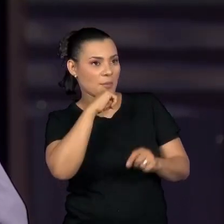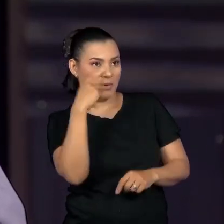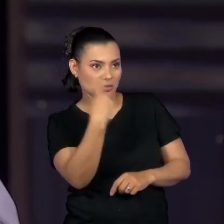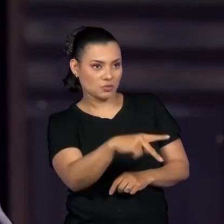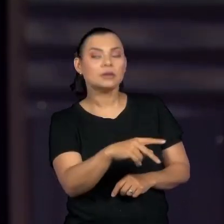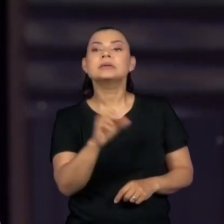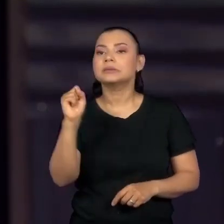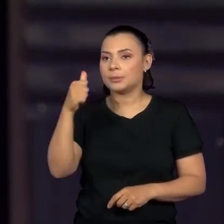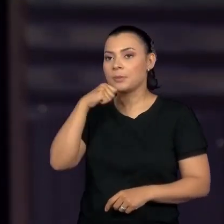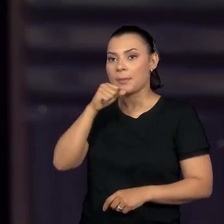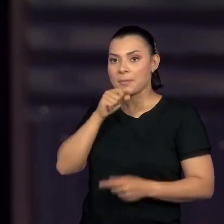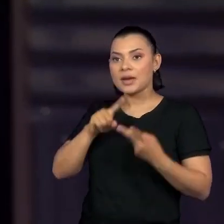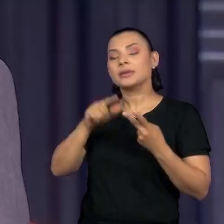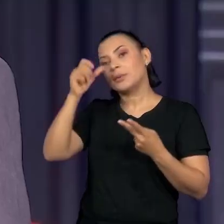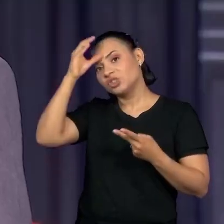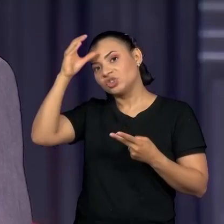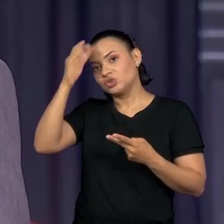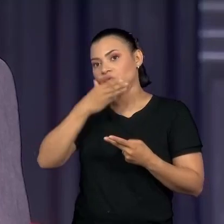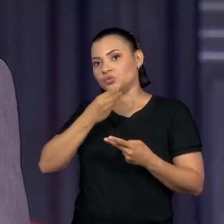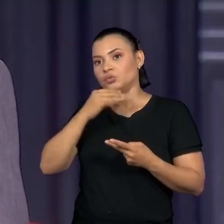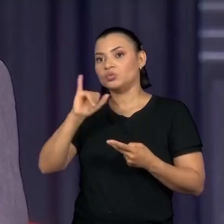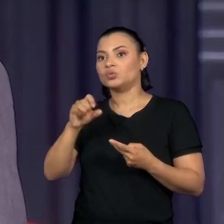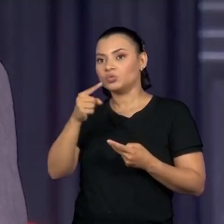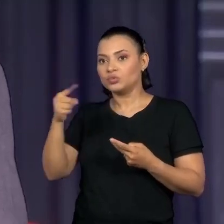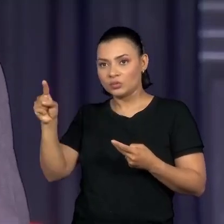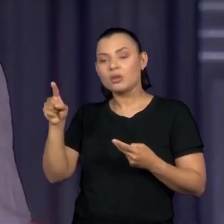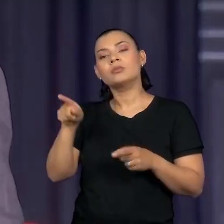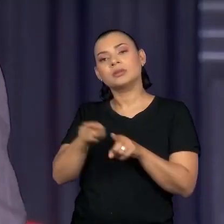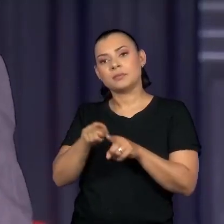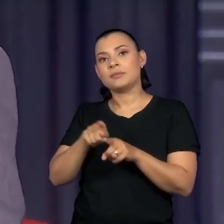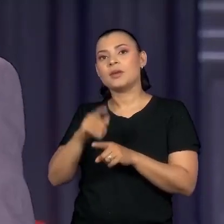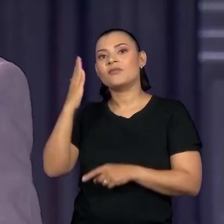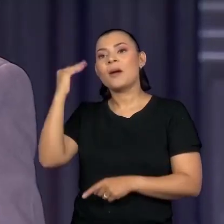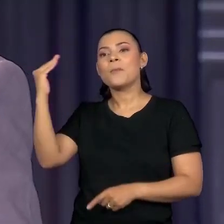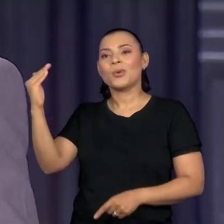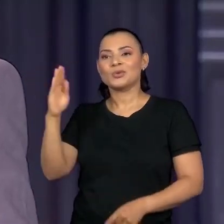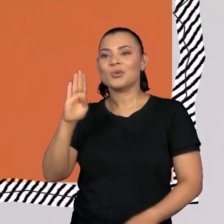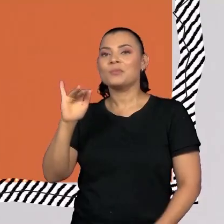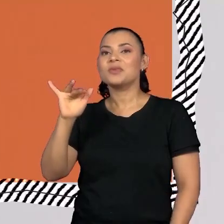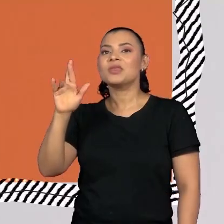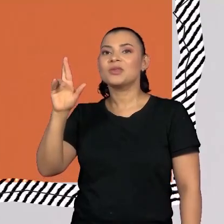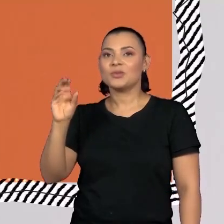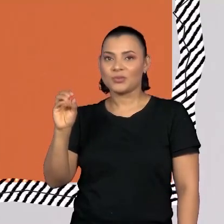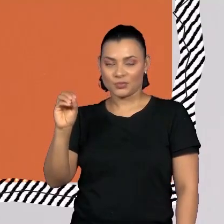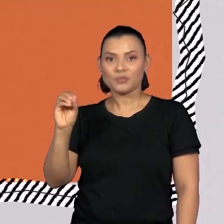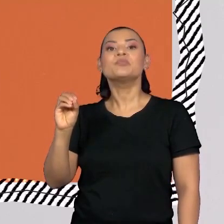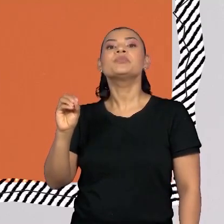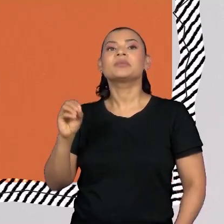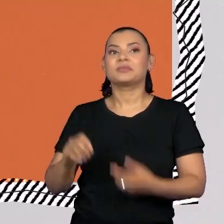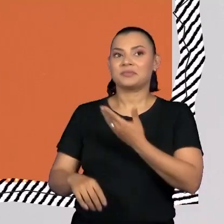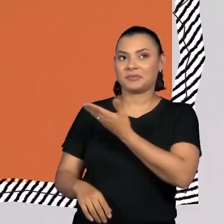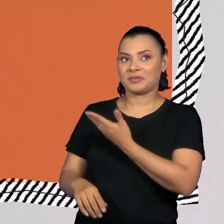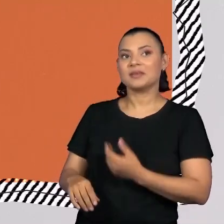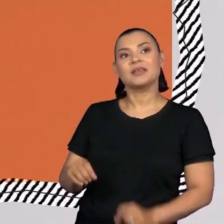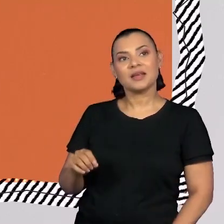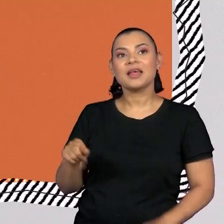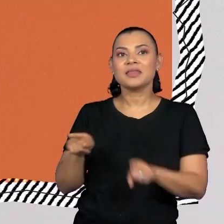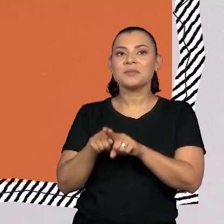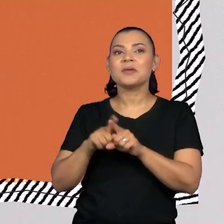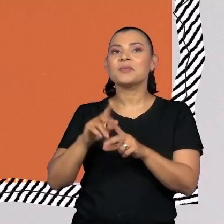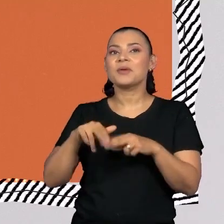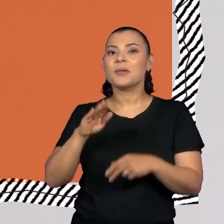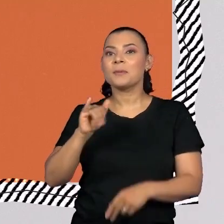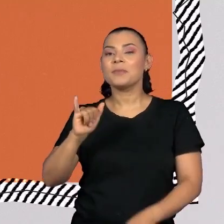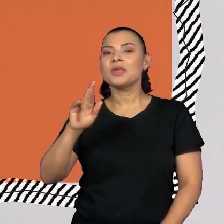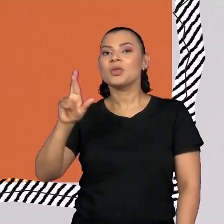tio meu que já é falecido, até É. João, o nome dele também, famoso Birro. Não sei por Birro. que Birro, mas era Birro o apelido dele, um cara